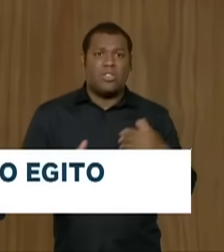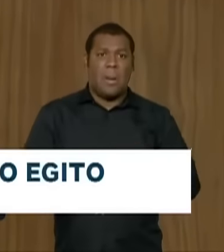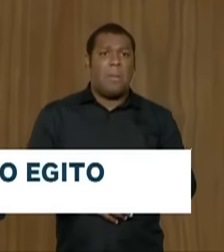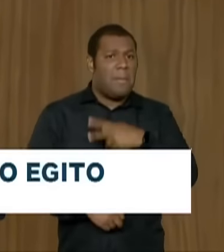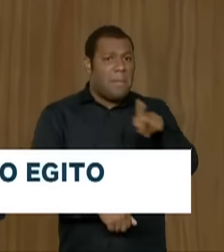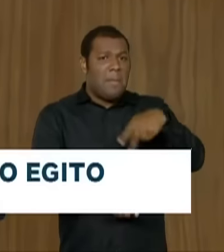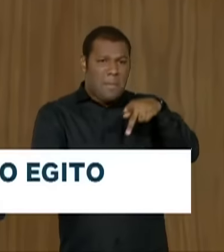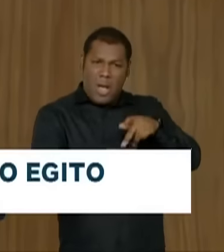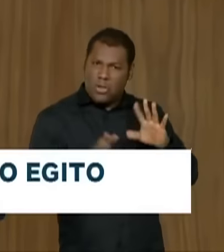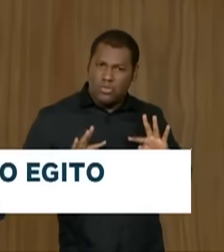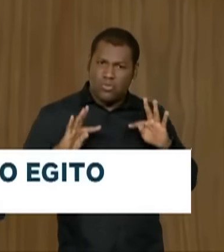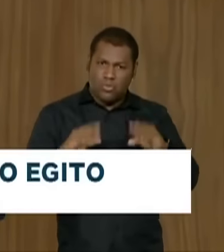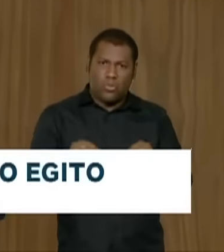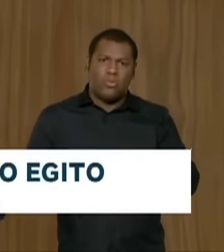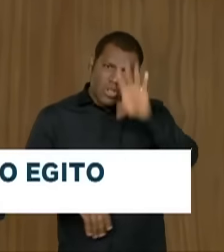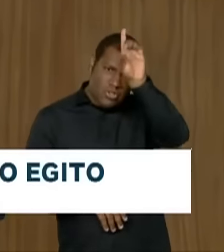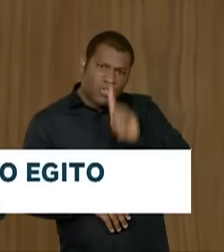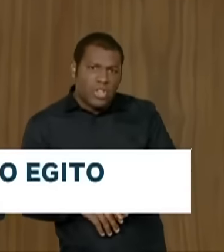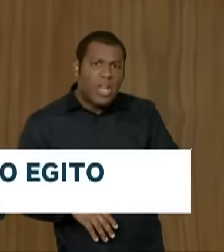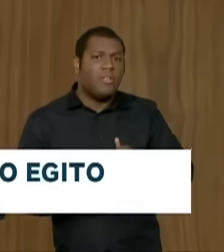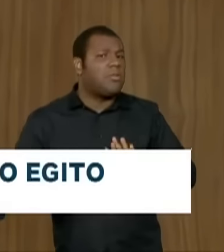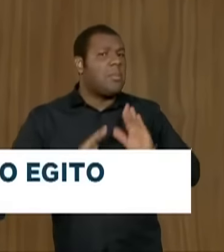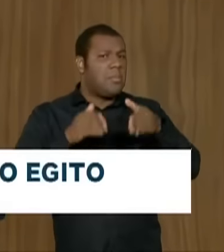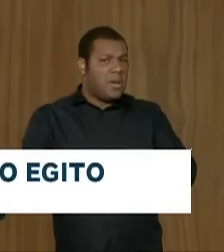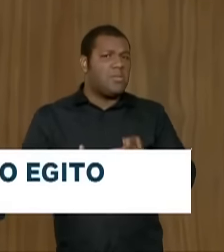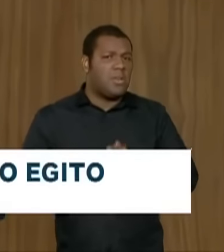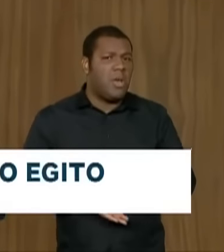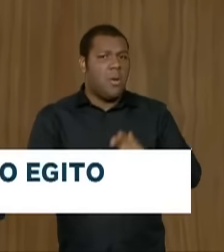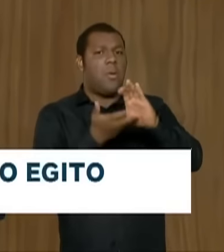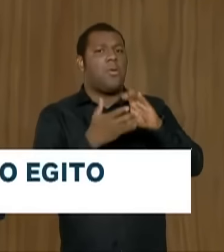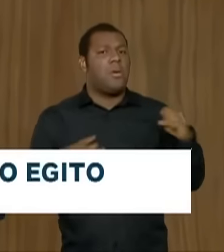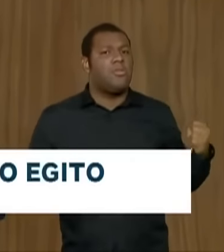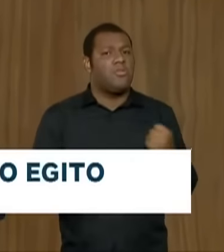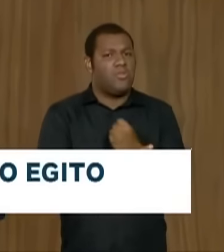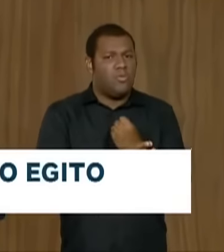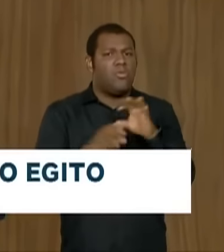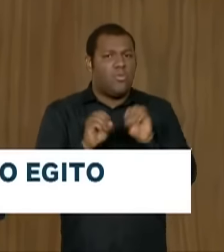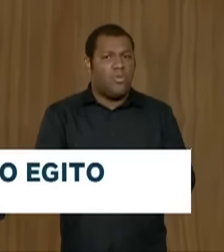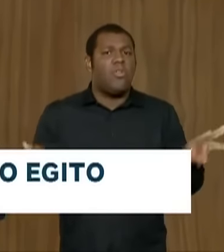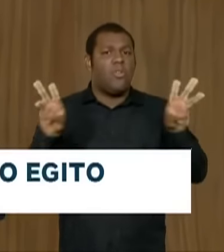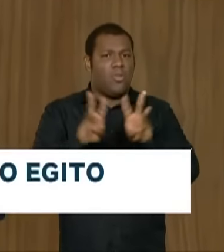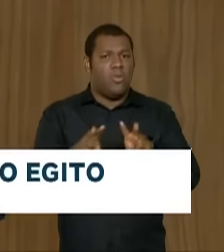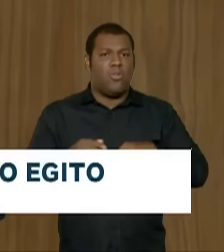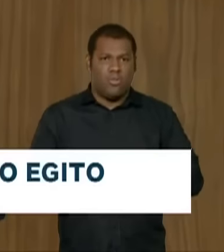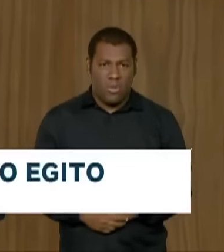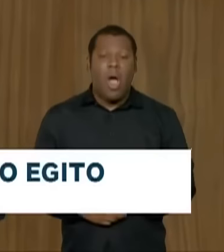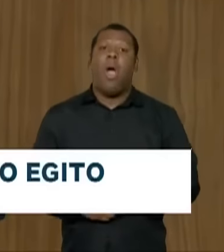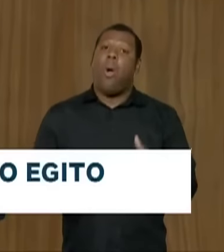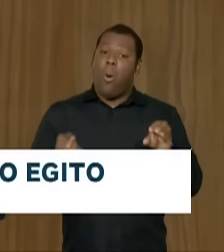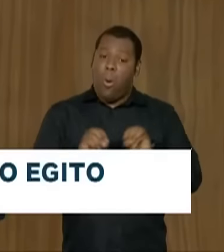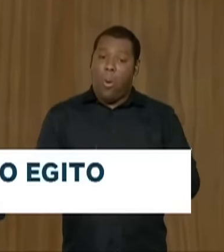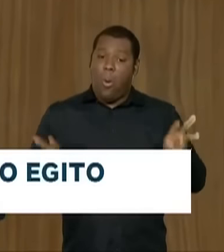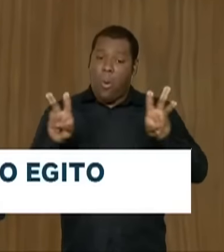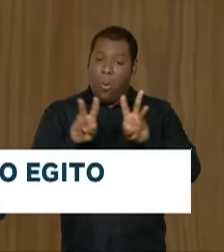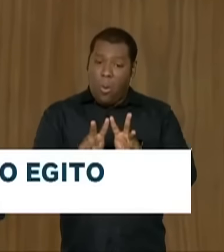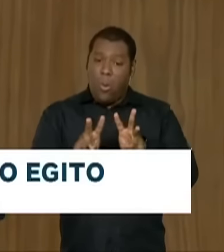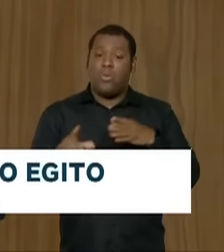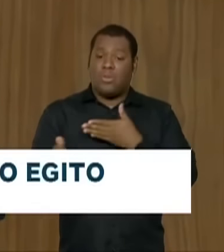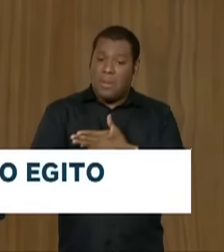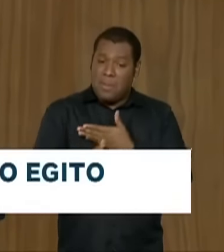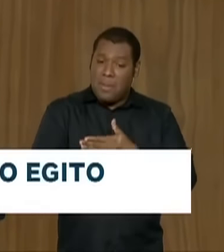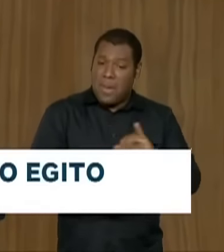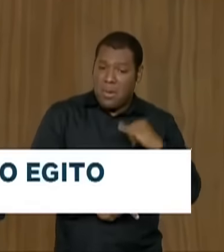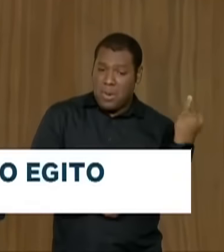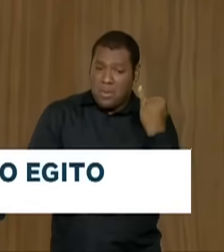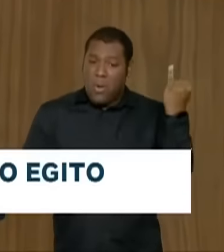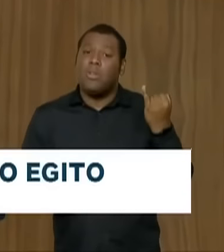preciso pensar que, se a ONU não levar muito a sério a existência do seu Conselho de Segurança Permanente, o mundo não